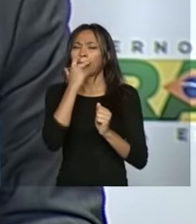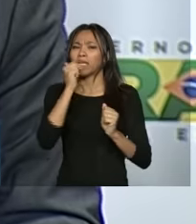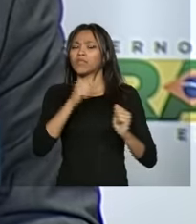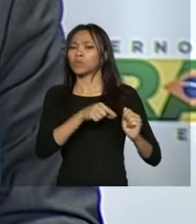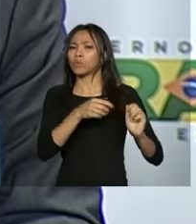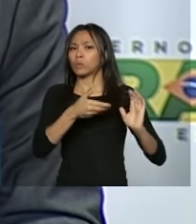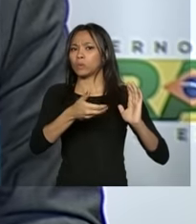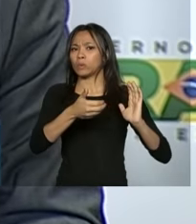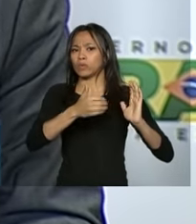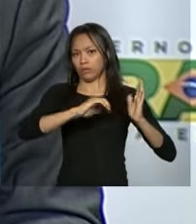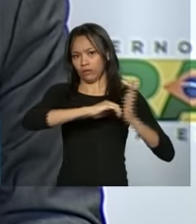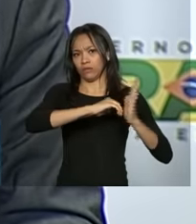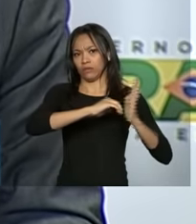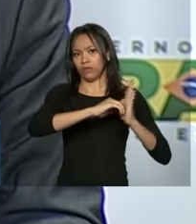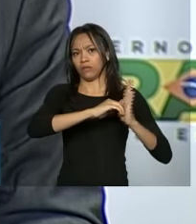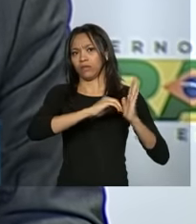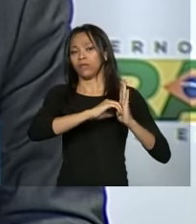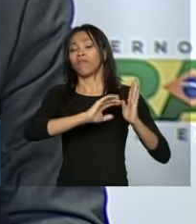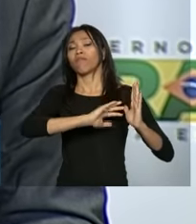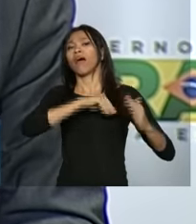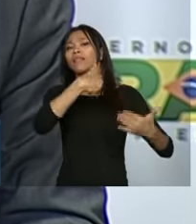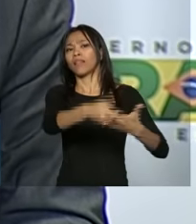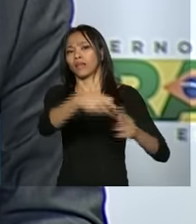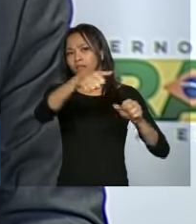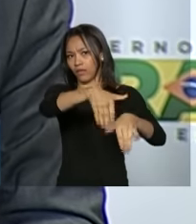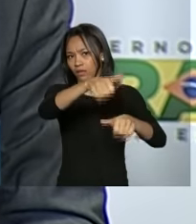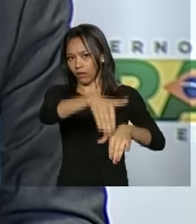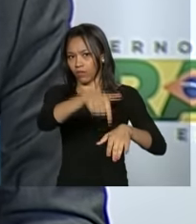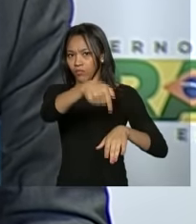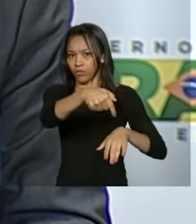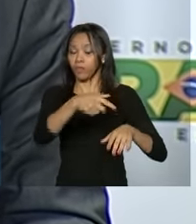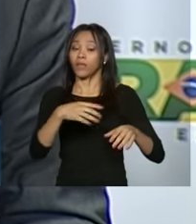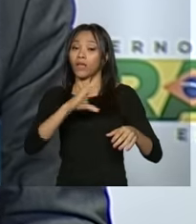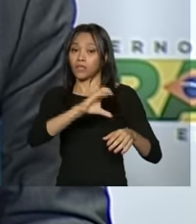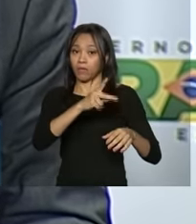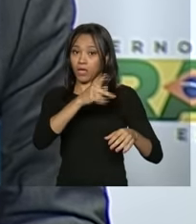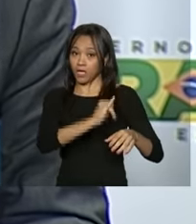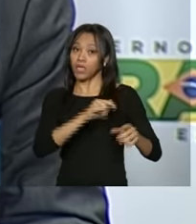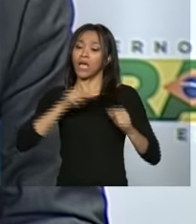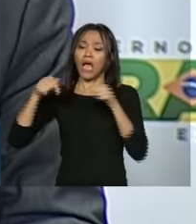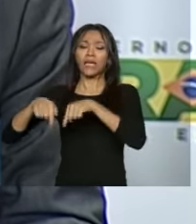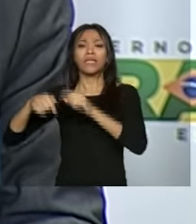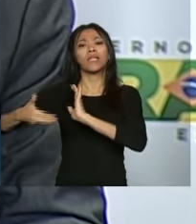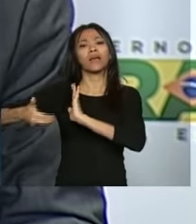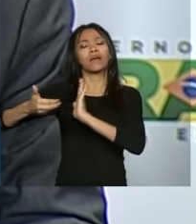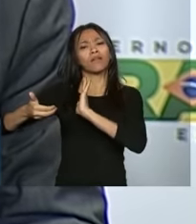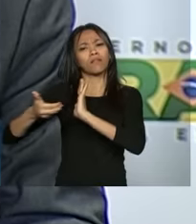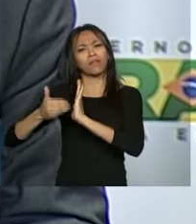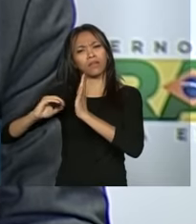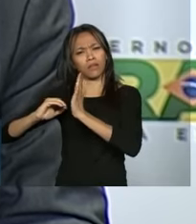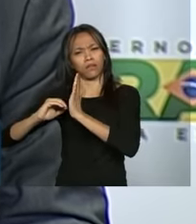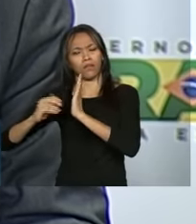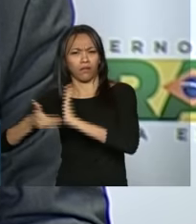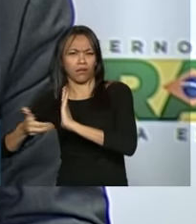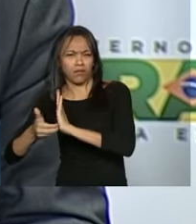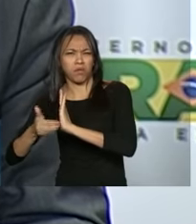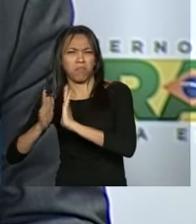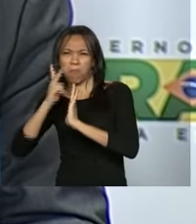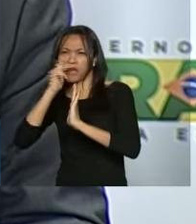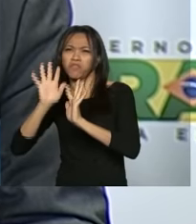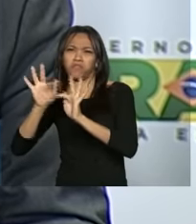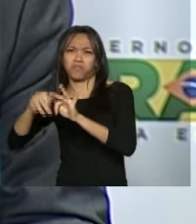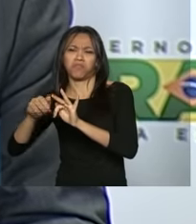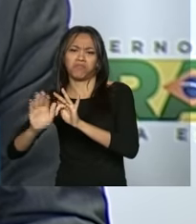né vai até setembro tem um pouquinho mais de tempo a CPI da da Câmara dos Deputados ela deve concluir seus trabalhos na semana que vem o relatório tá em fase de